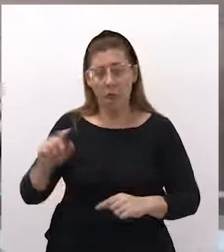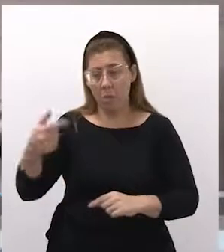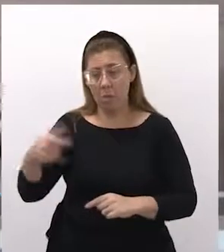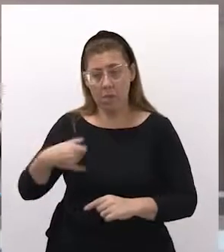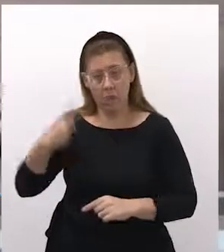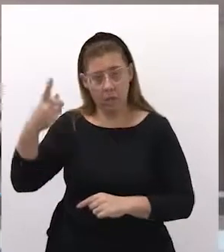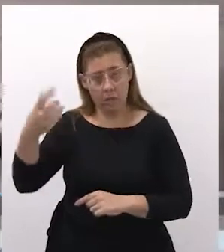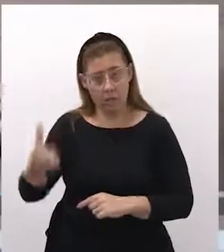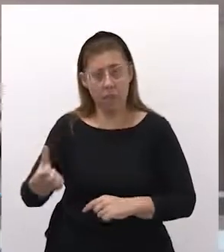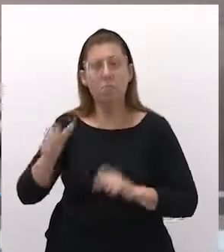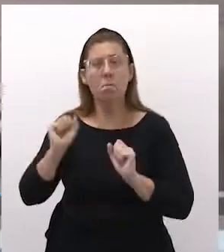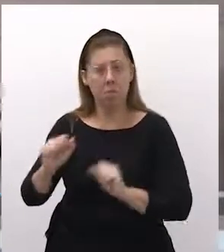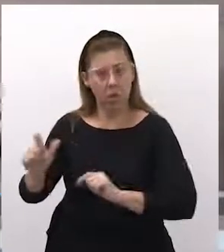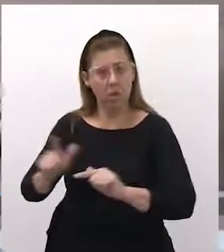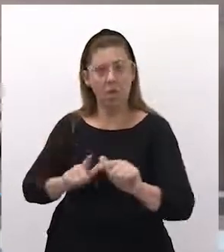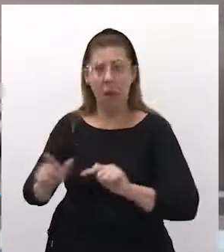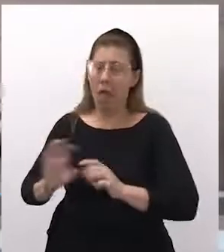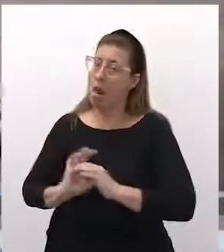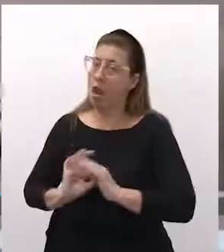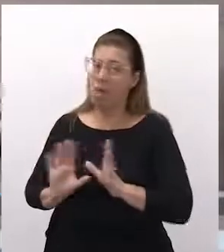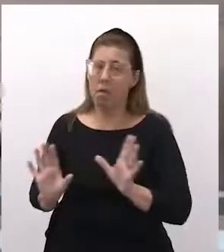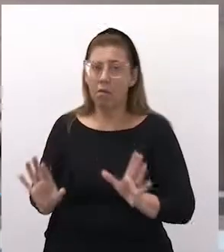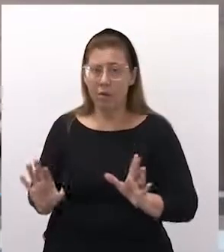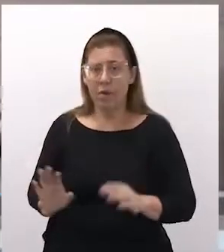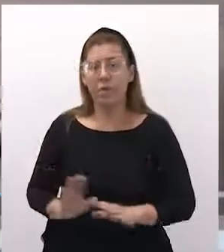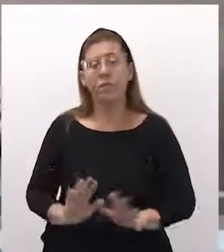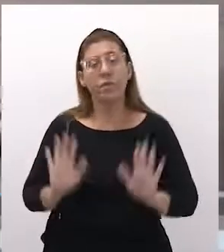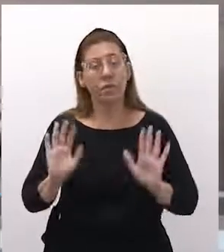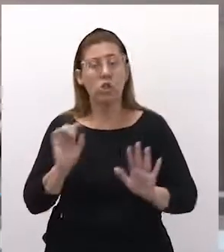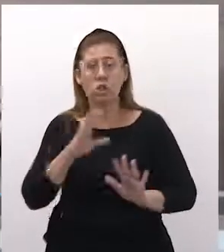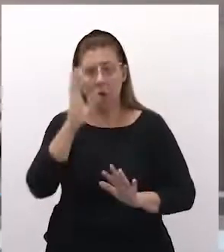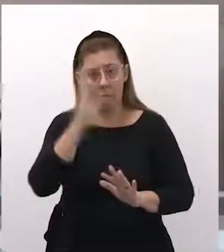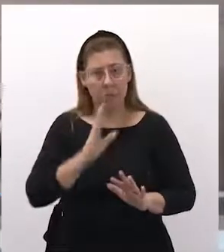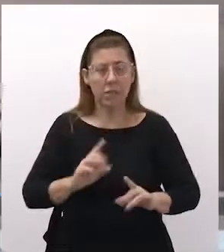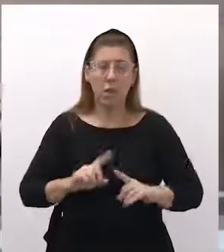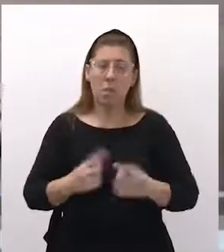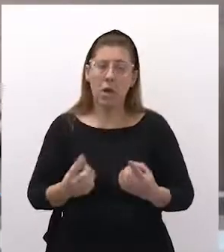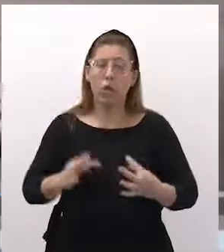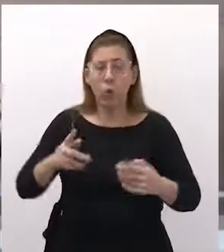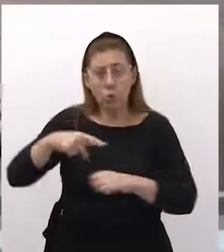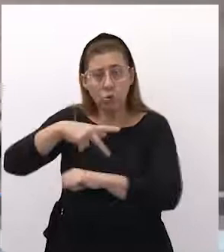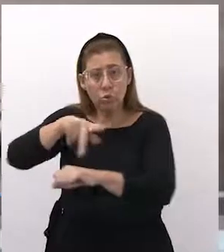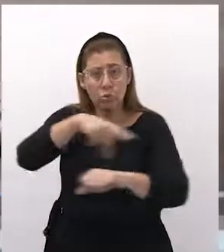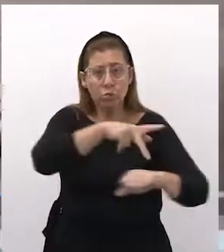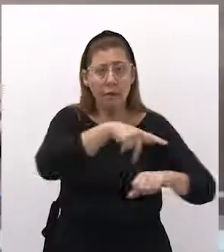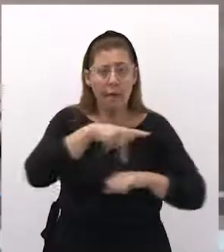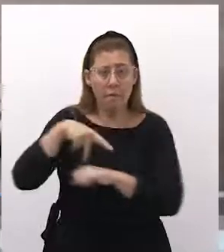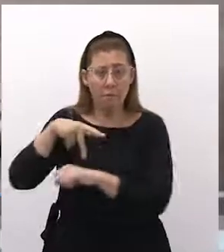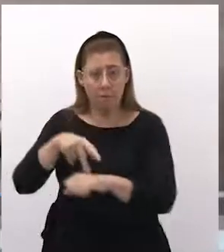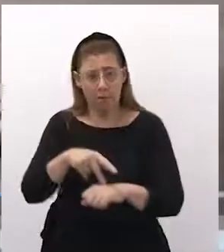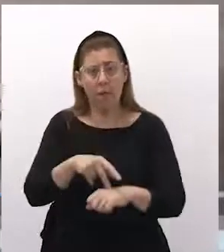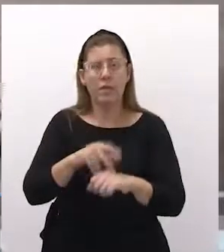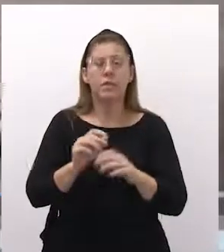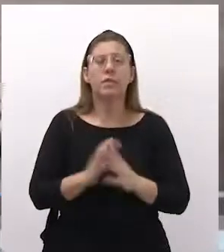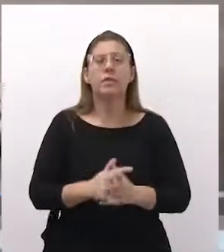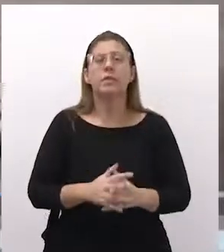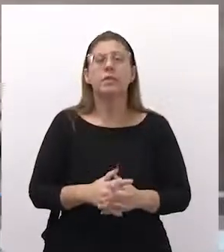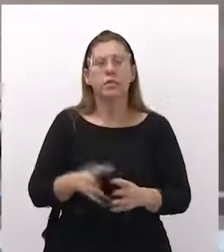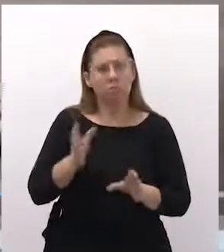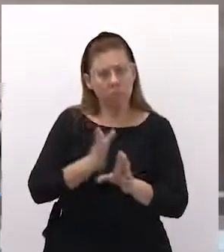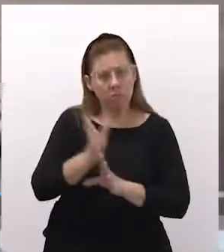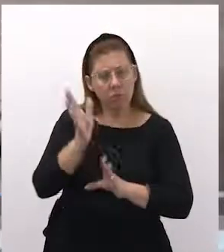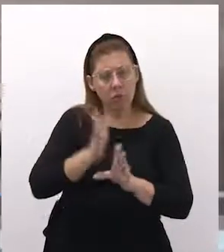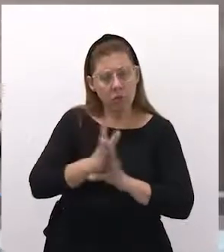dos 16. E por isso, não só o Brasil, mas todos os países, né, a orientação da